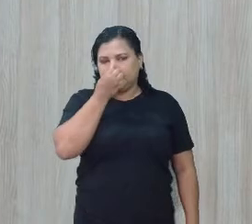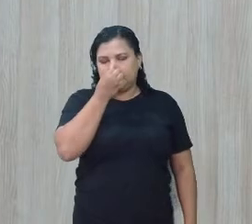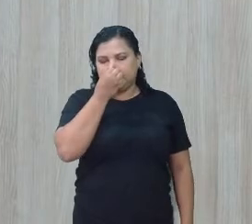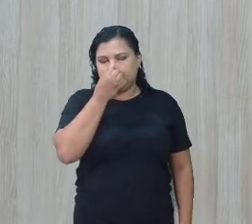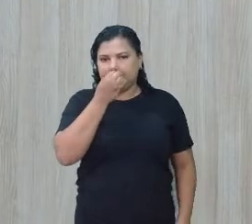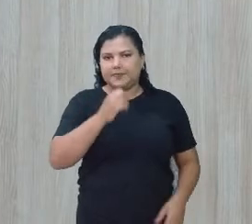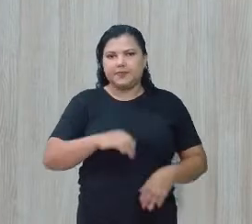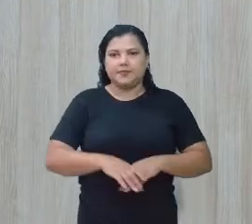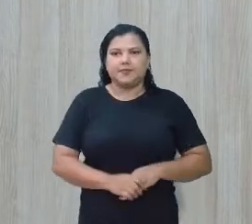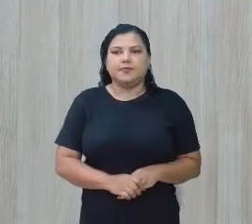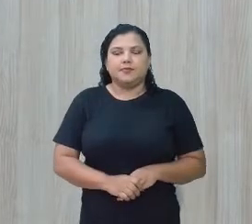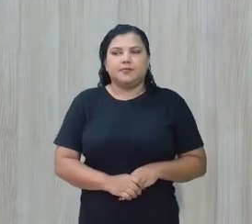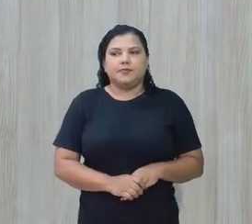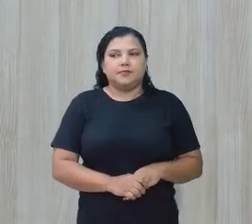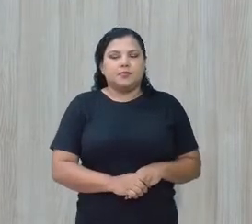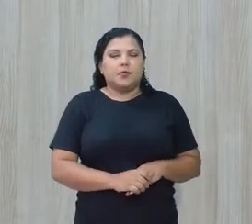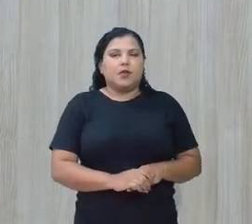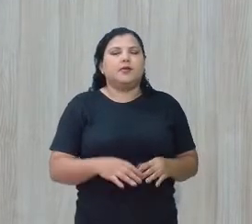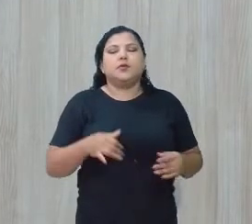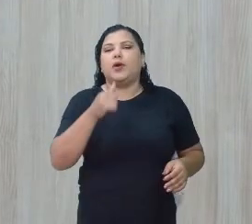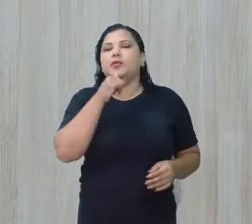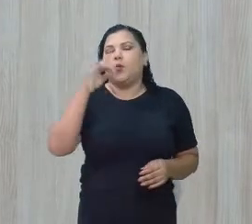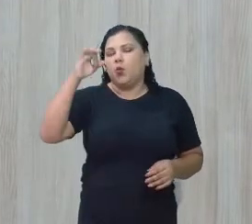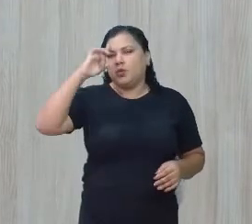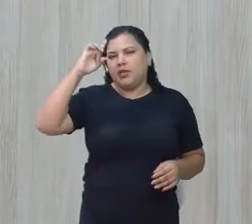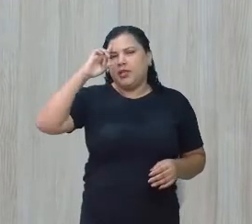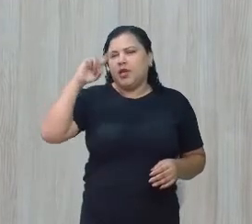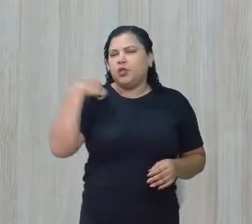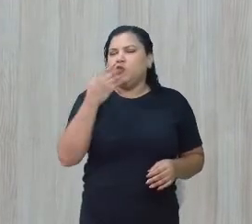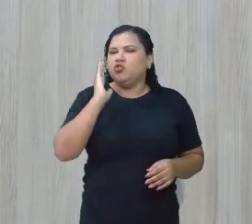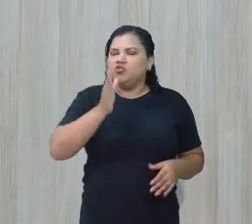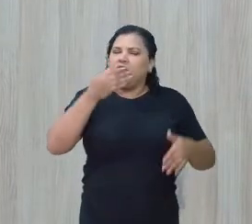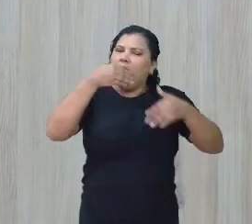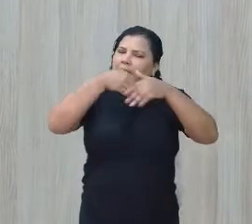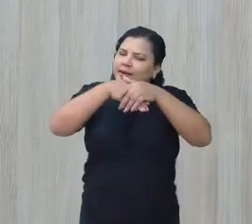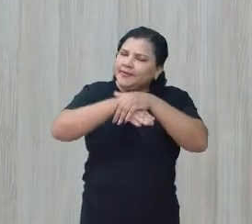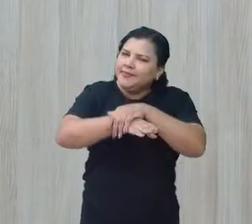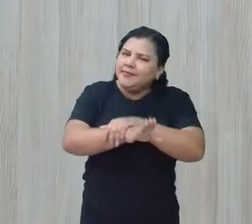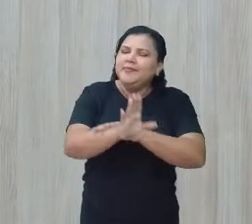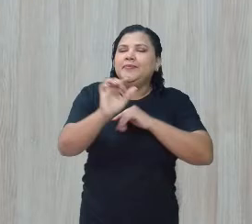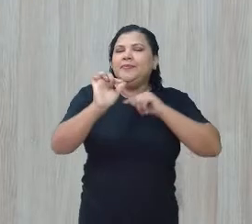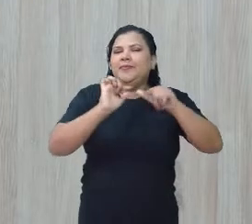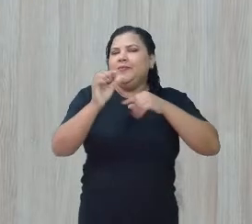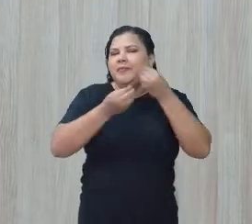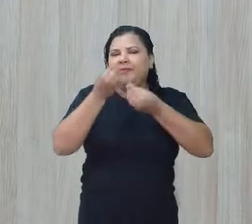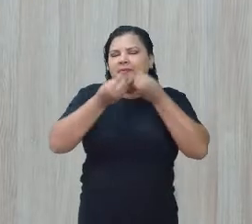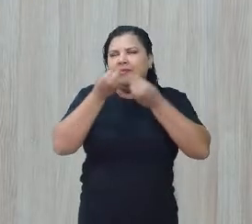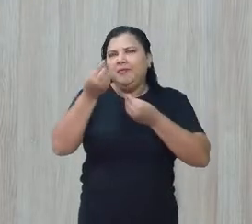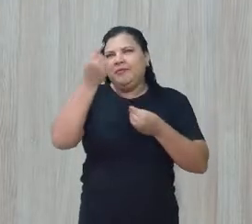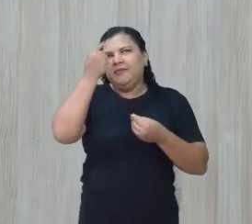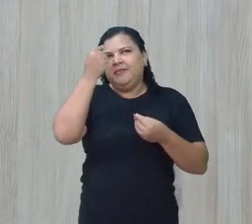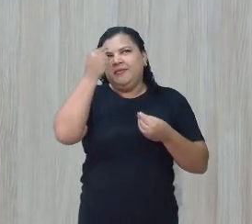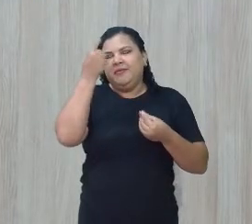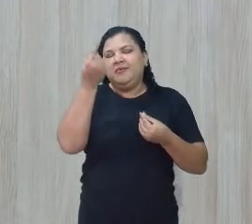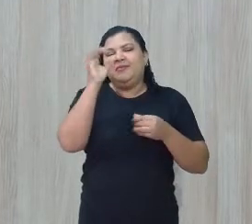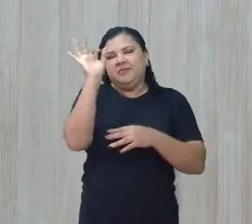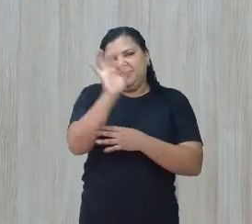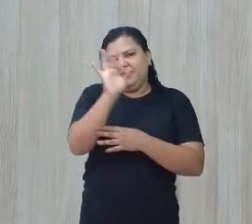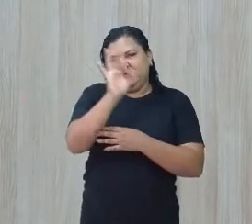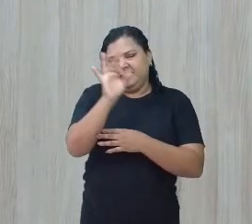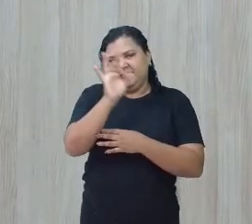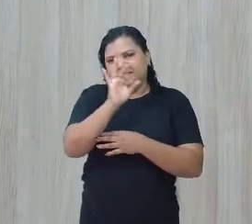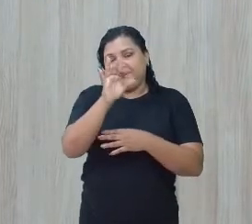em porcentagem. Então, no nosso dia a dia, a gente já está muito acostumado a trabalhar com essa noção de